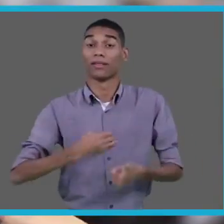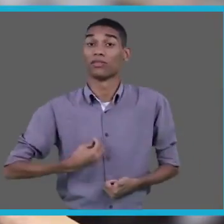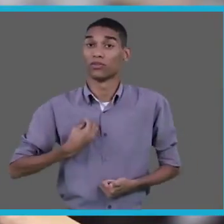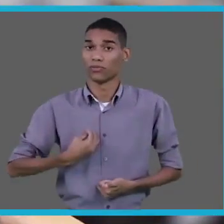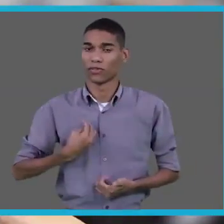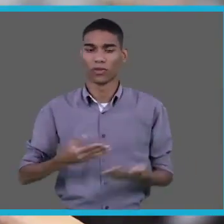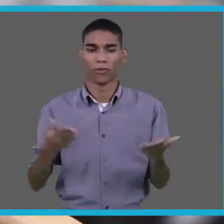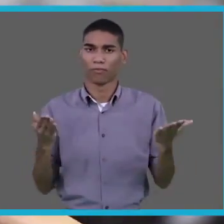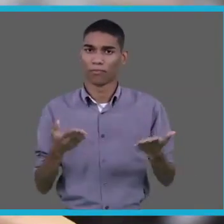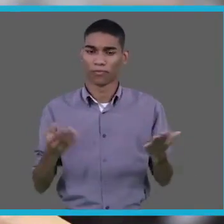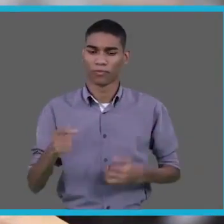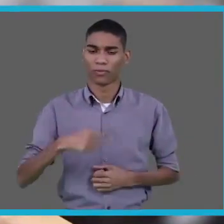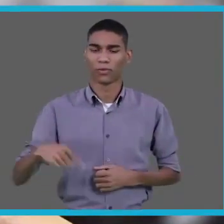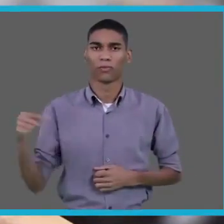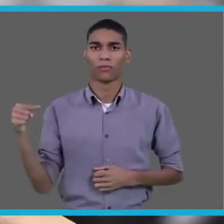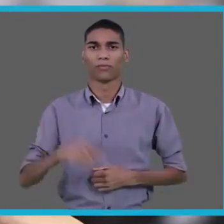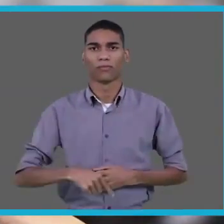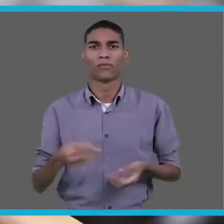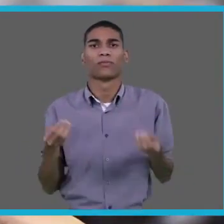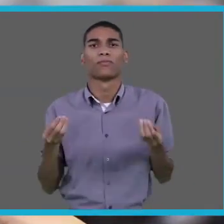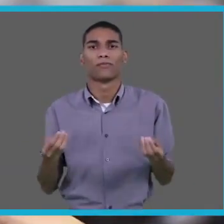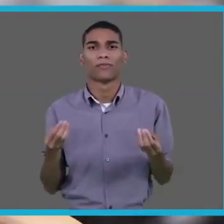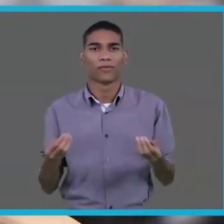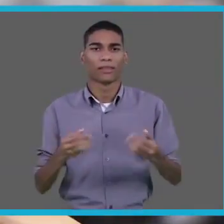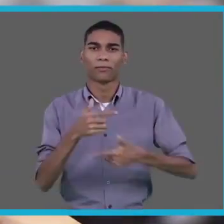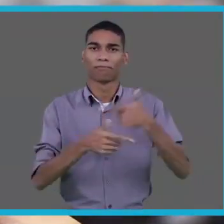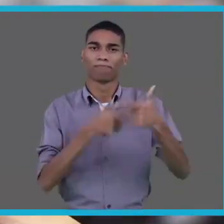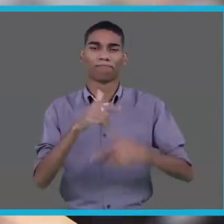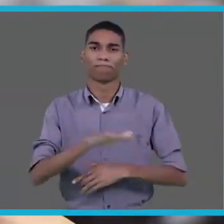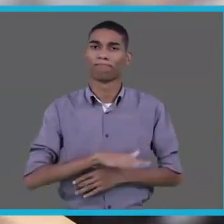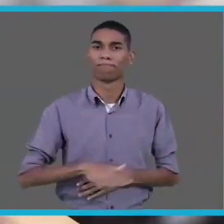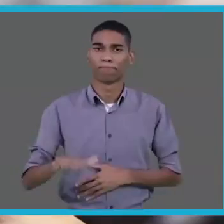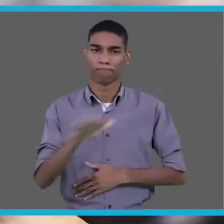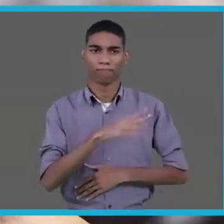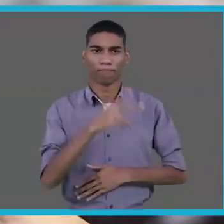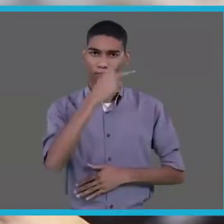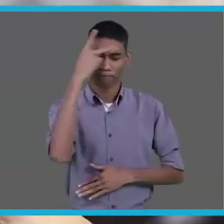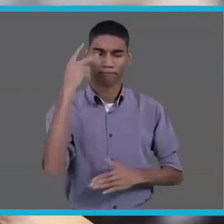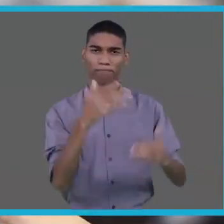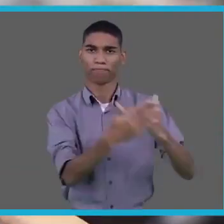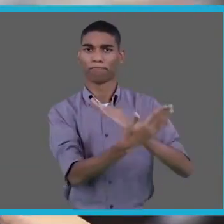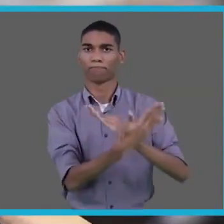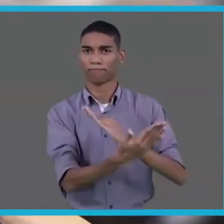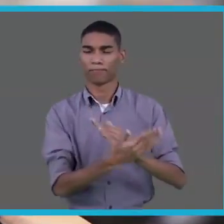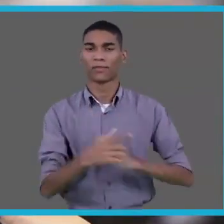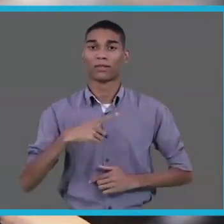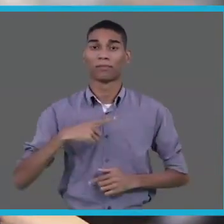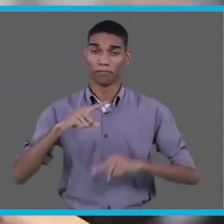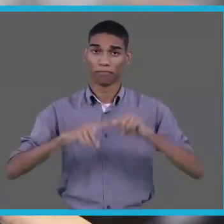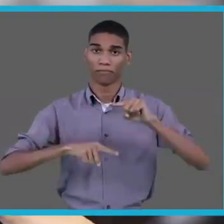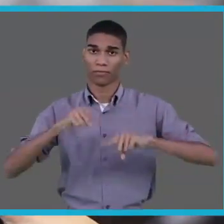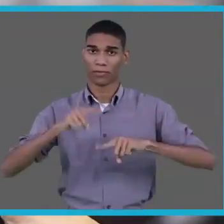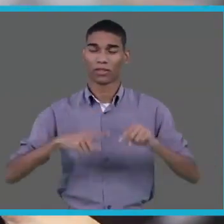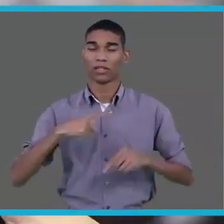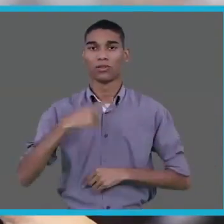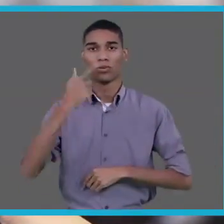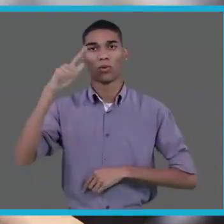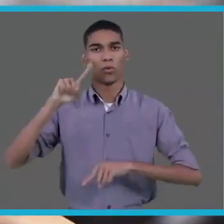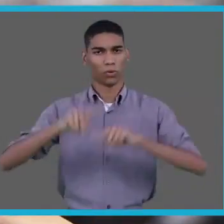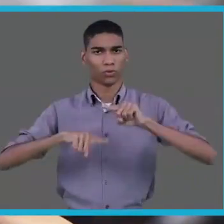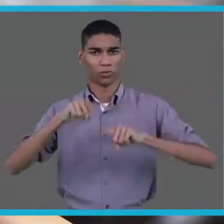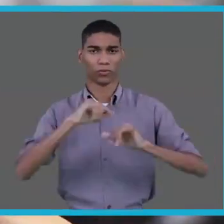vida. Então, a gente está aqui para trabalhar e servir todos esses âmbitos aos nossos seguidores. Então, tem o produto, tem um